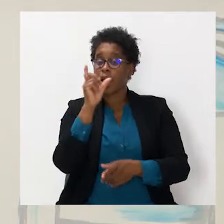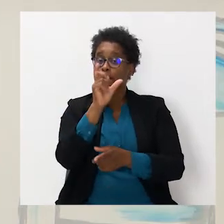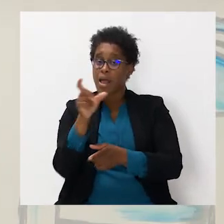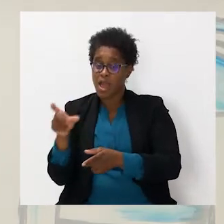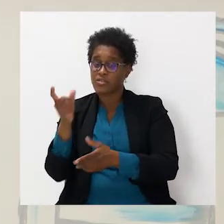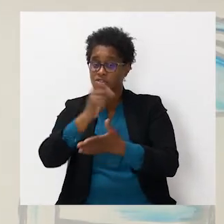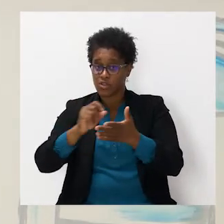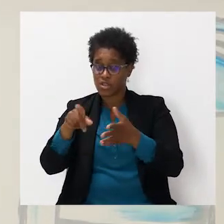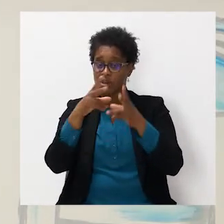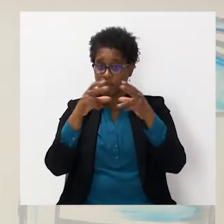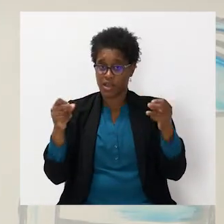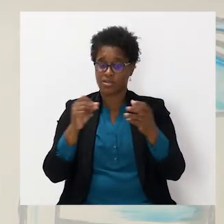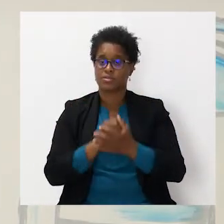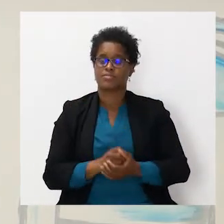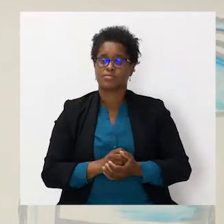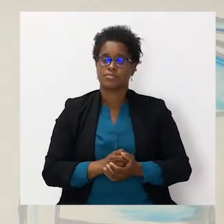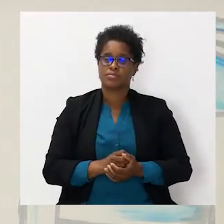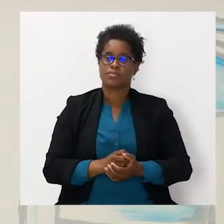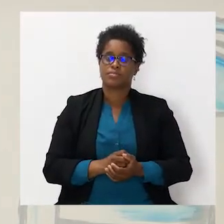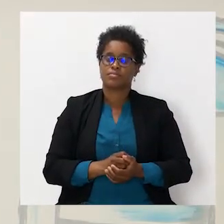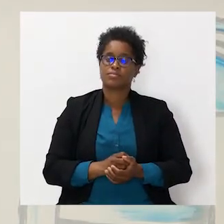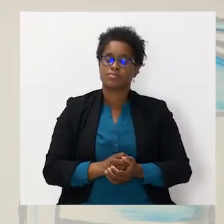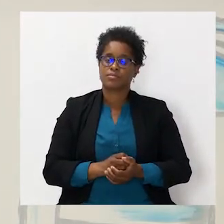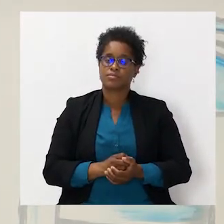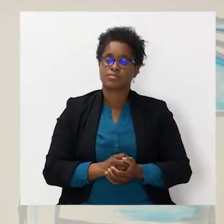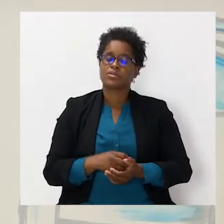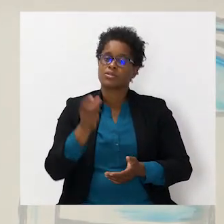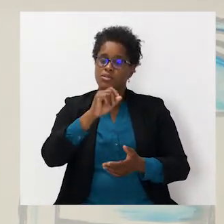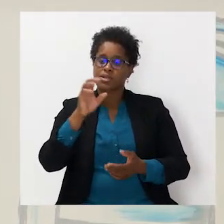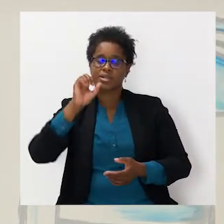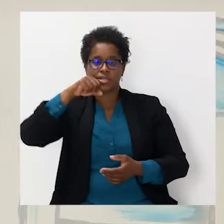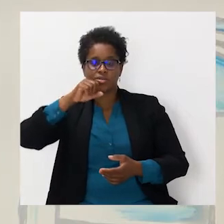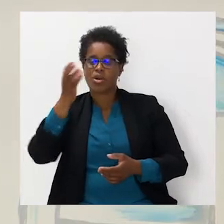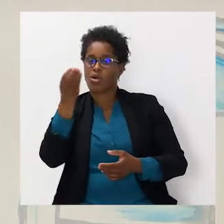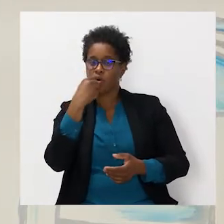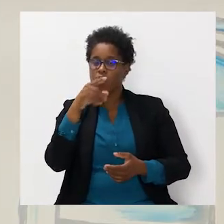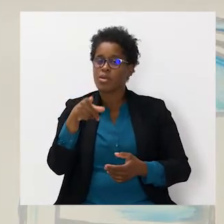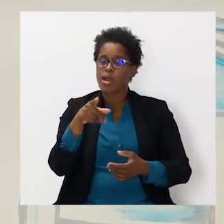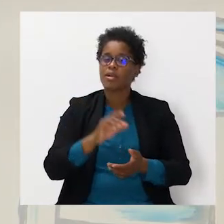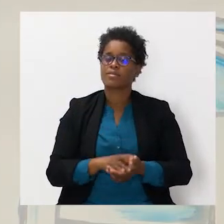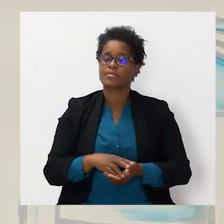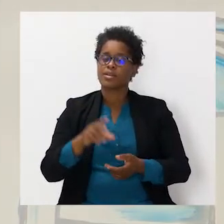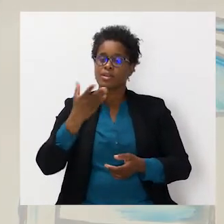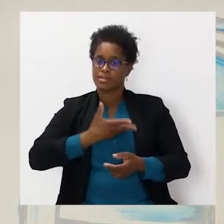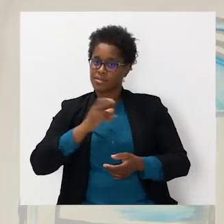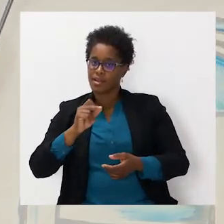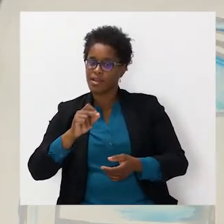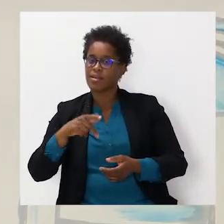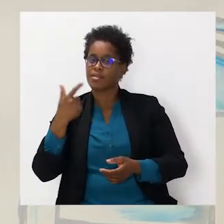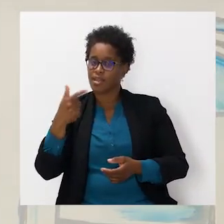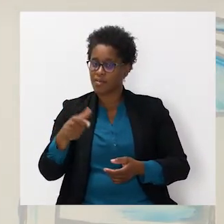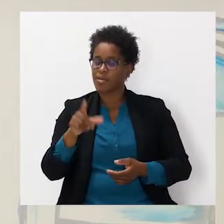frase, certo? Vão copiar e vão completar. Da cenoura, comem depois e